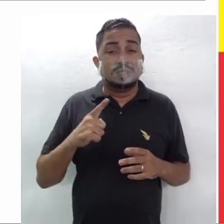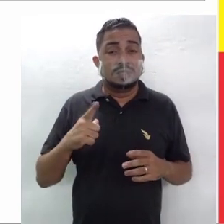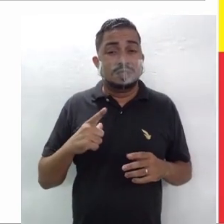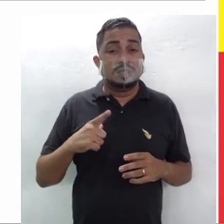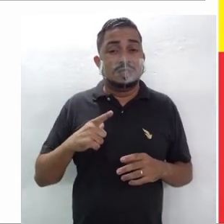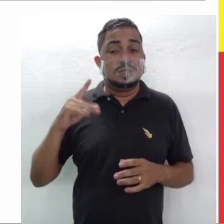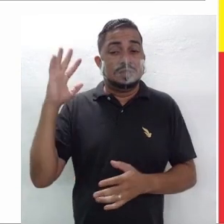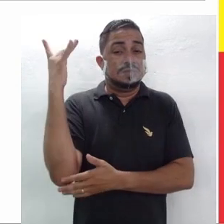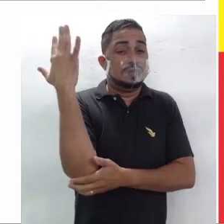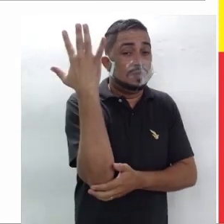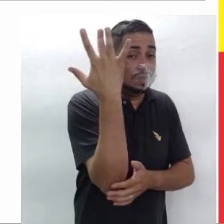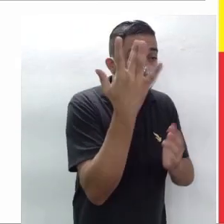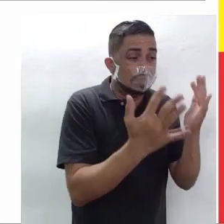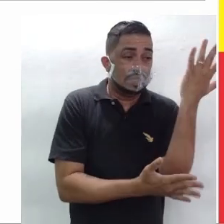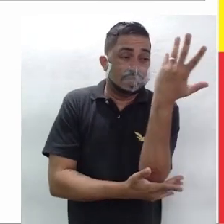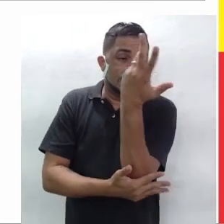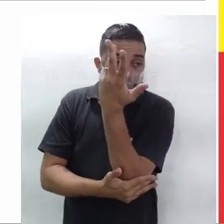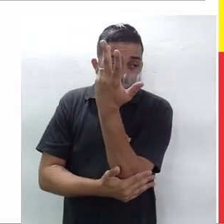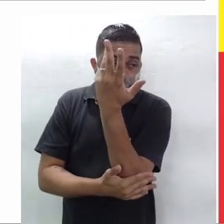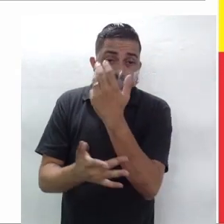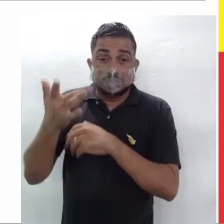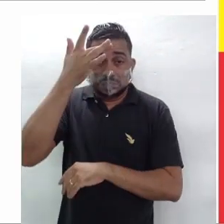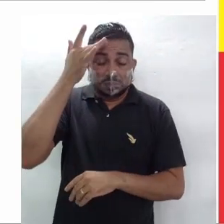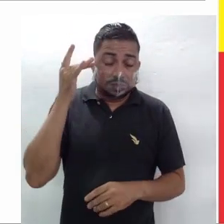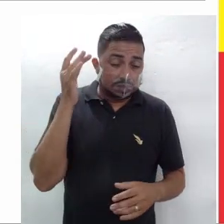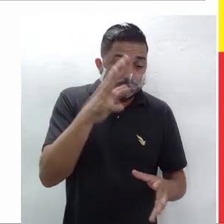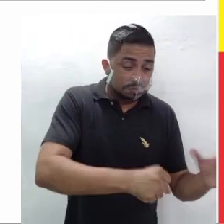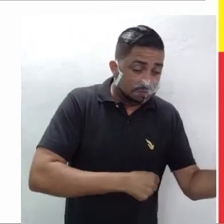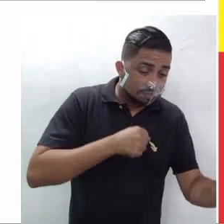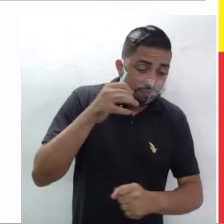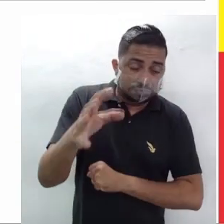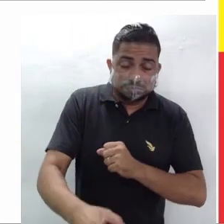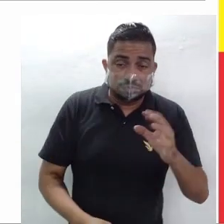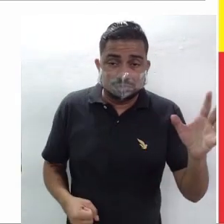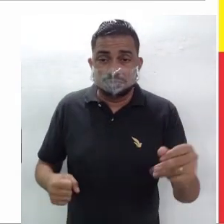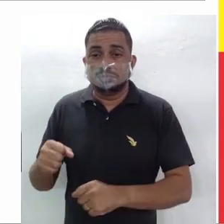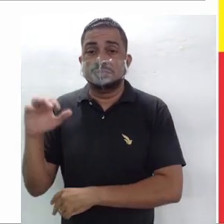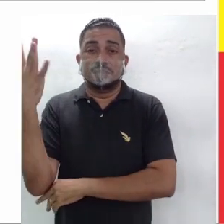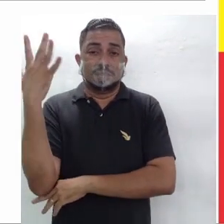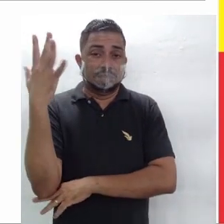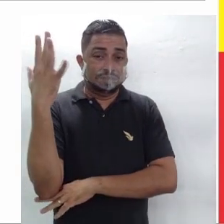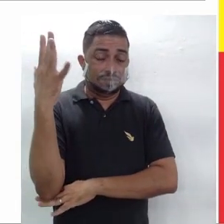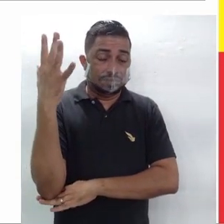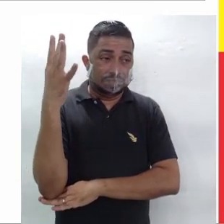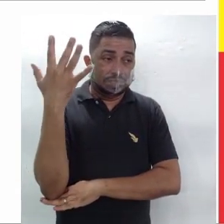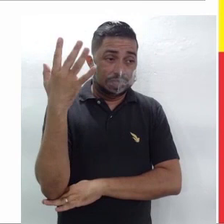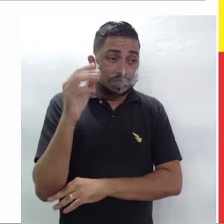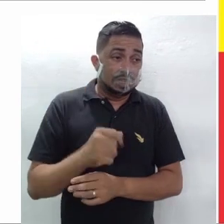floresta onde as pessoas estão tirando as árvores, aproveitando essa